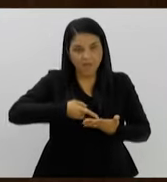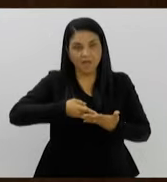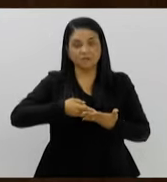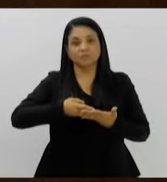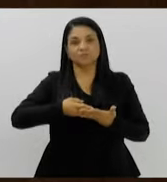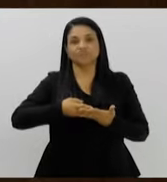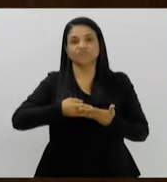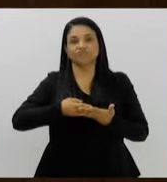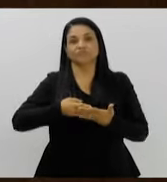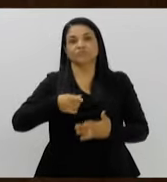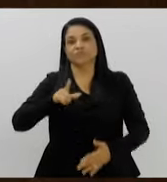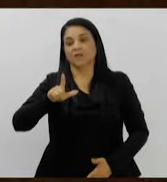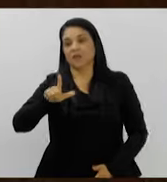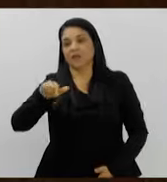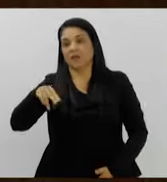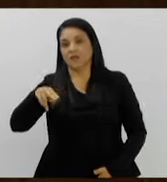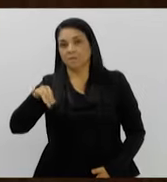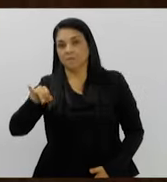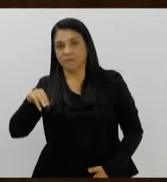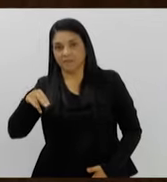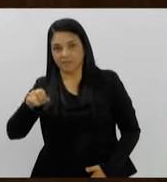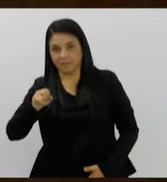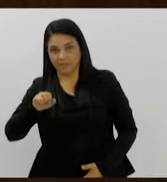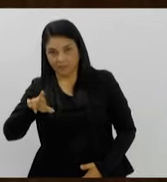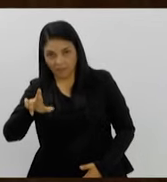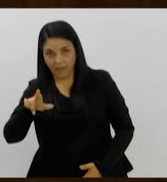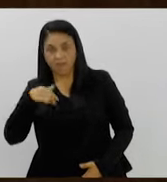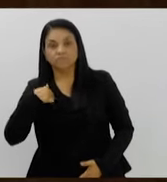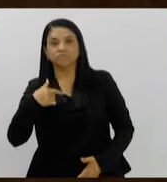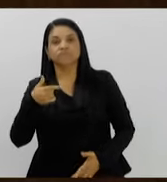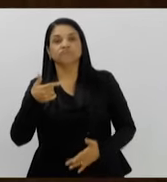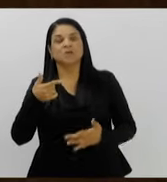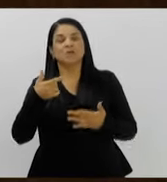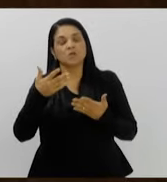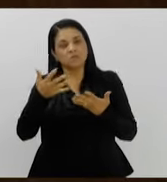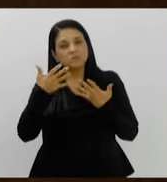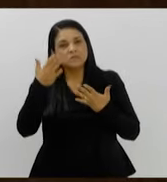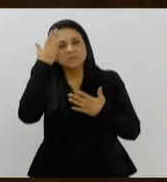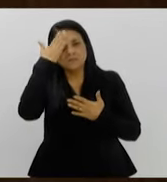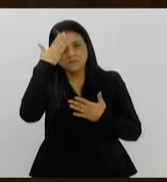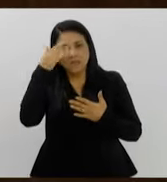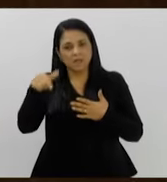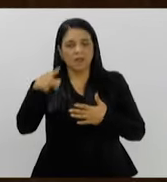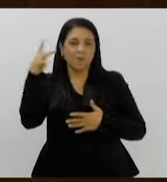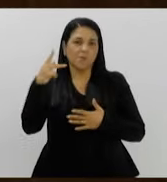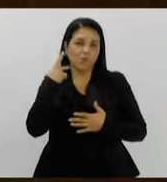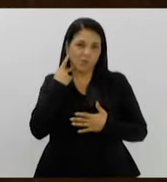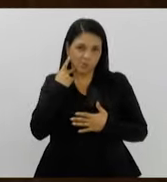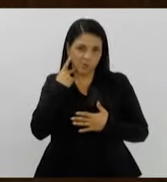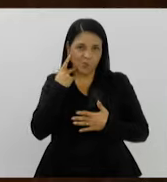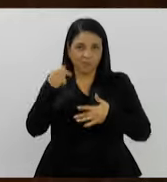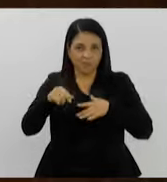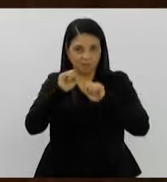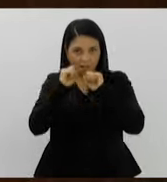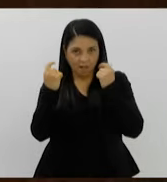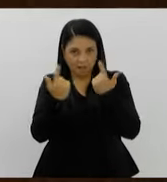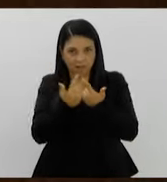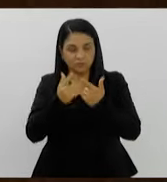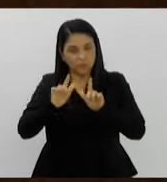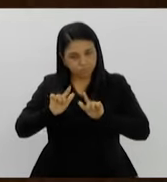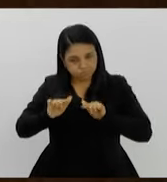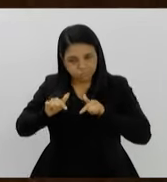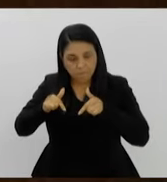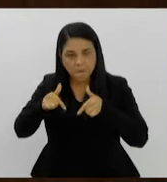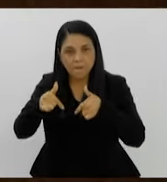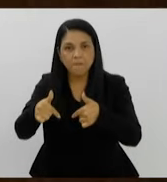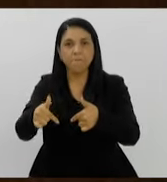liminar nós e eu já sei disso e agradeço a vossa excelência porque sei que a Procuradoria da casa já tomou todas as atitudes